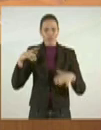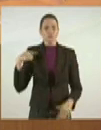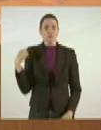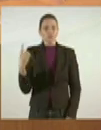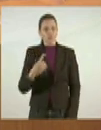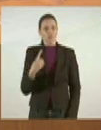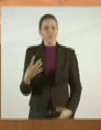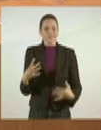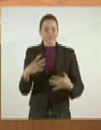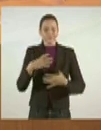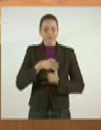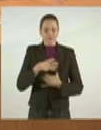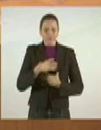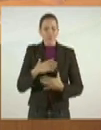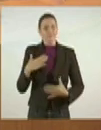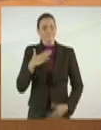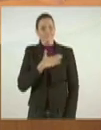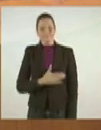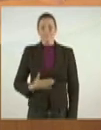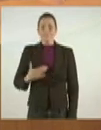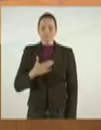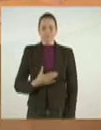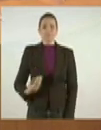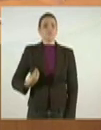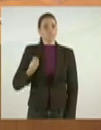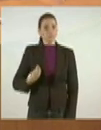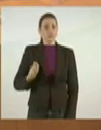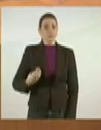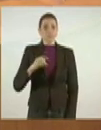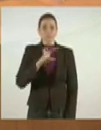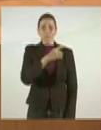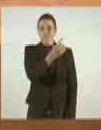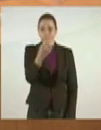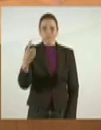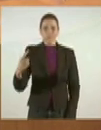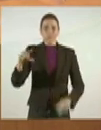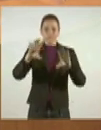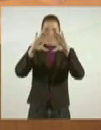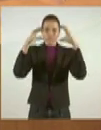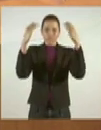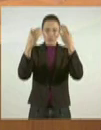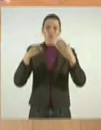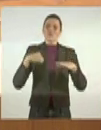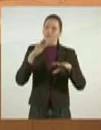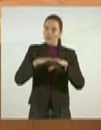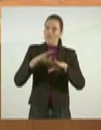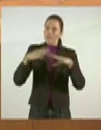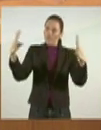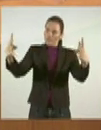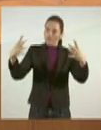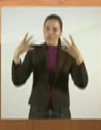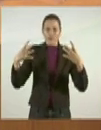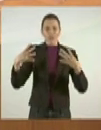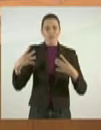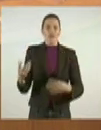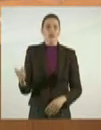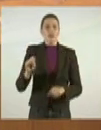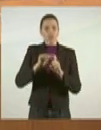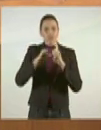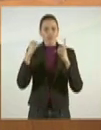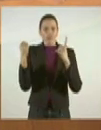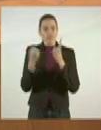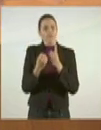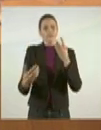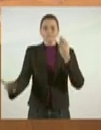prestigiados com a presença de vocês e chamamos a atenção da sociedade que participem mais das nossas sessões plenárias aqui a casa do